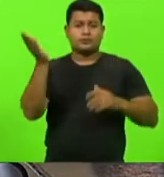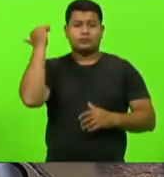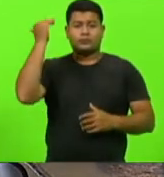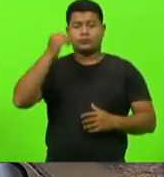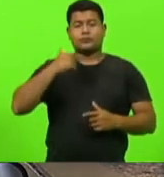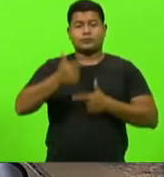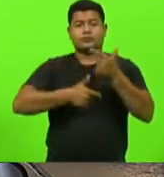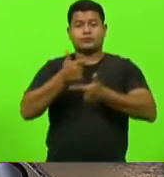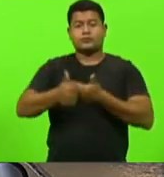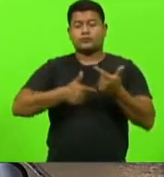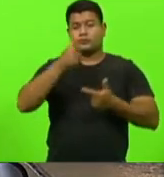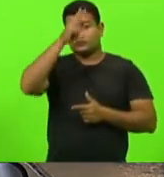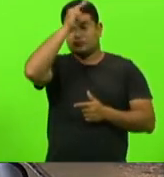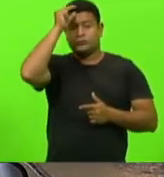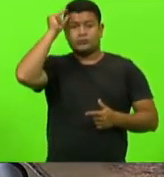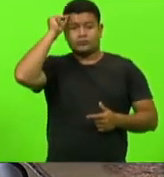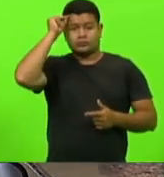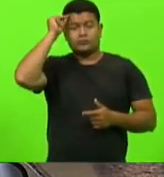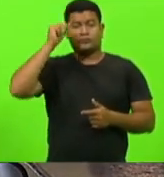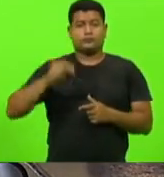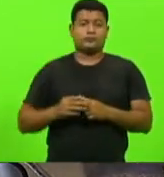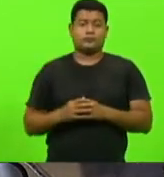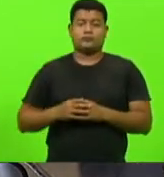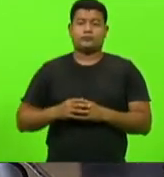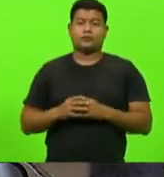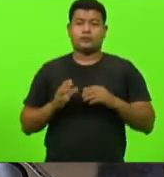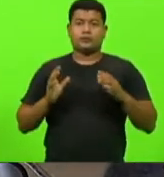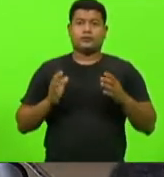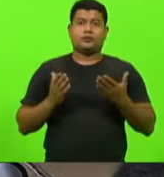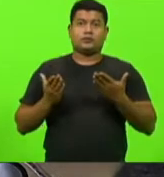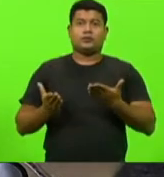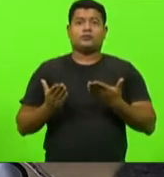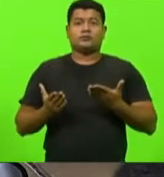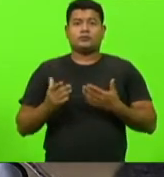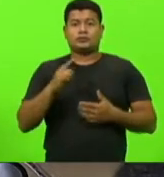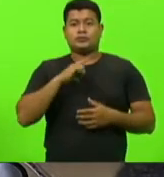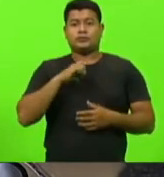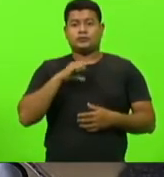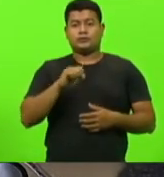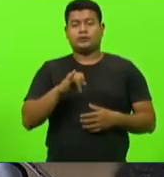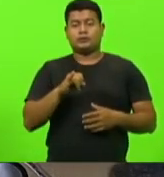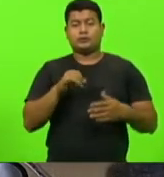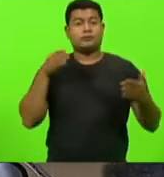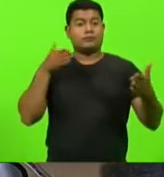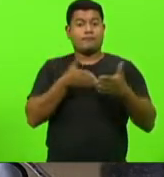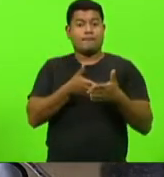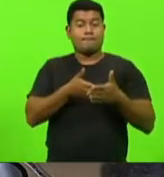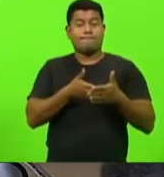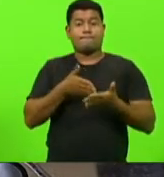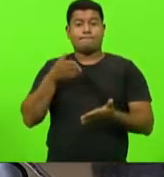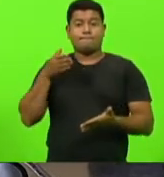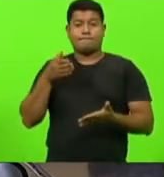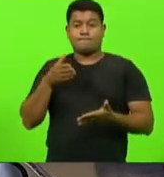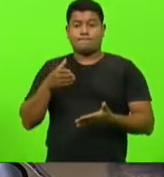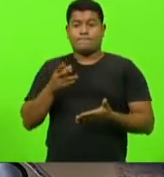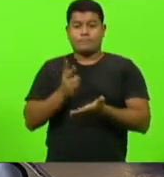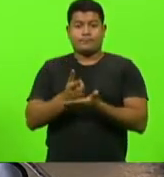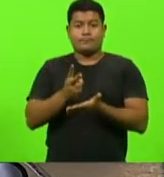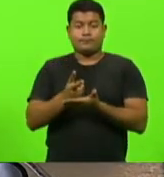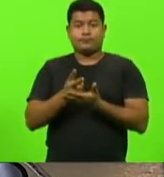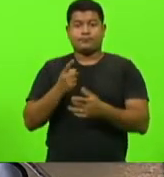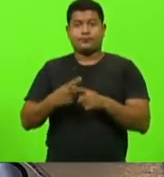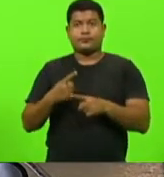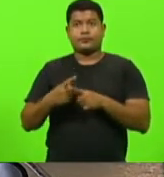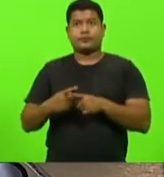está regularizado por lei, então, a manutenção desse veto, que, na prática, isso já ocorre, ocorria